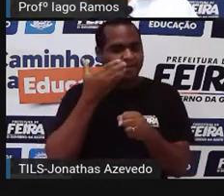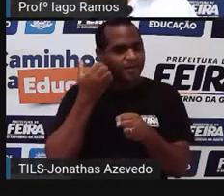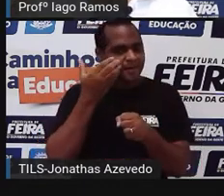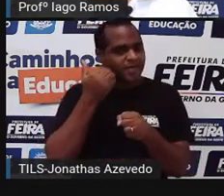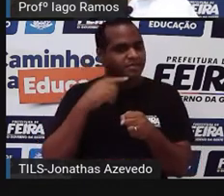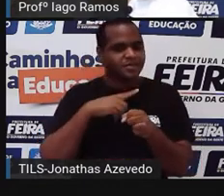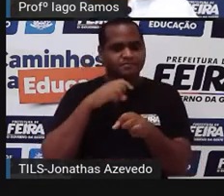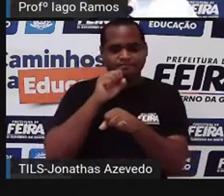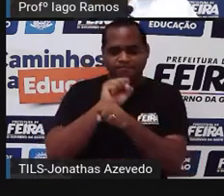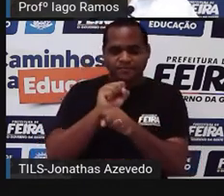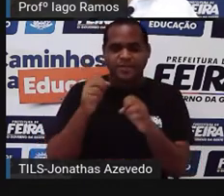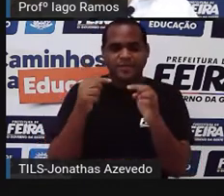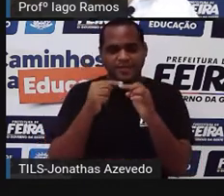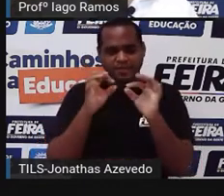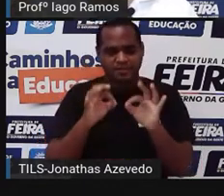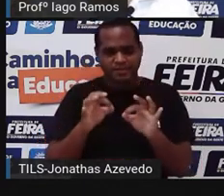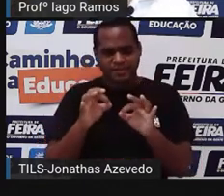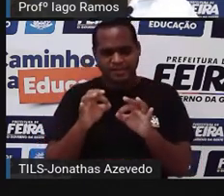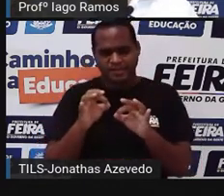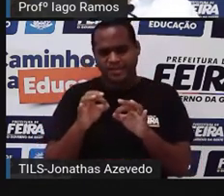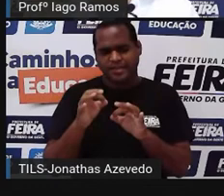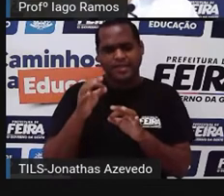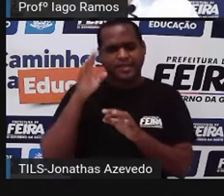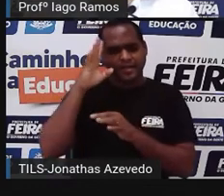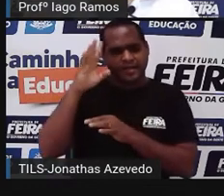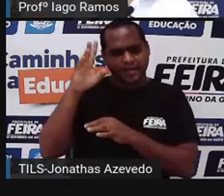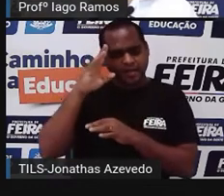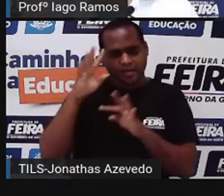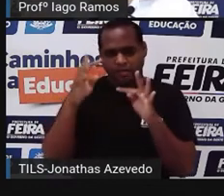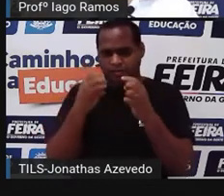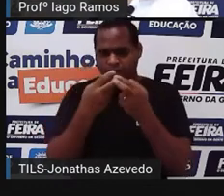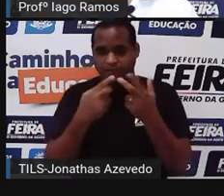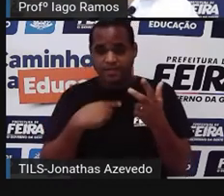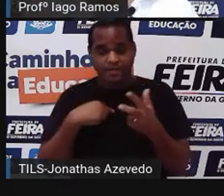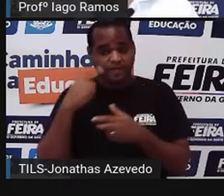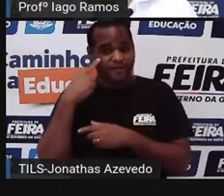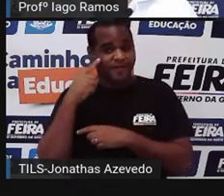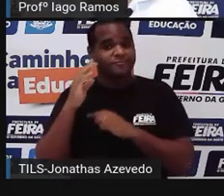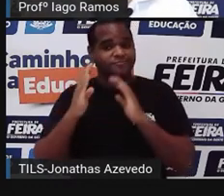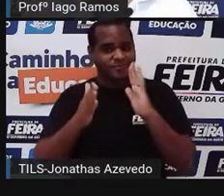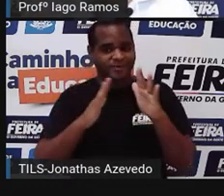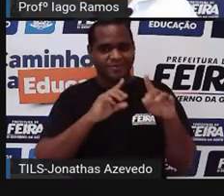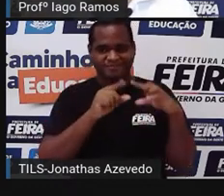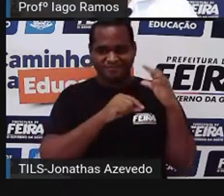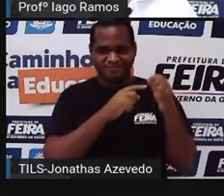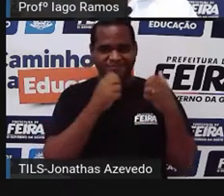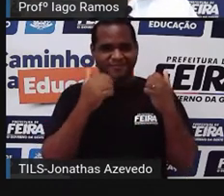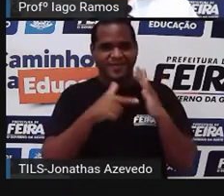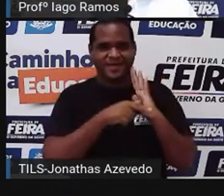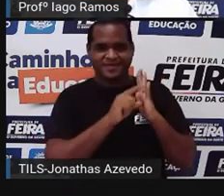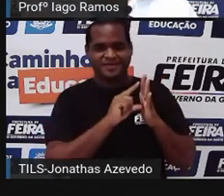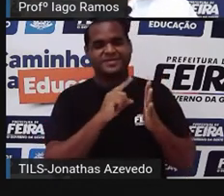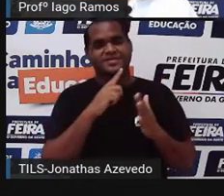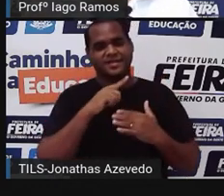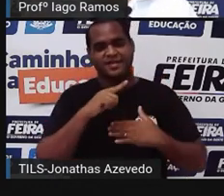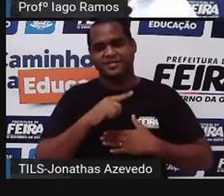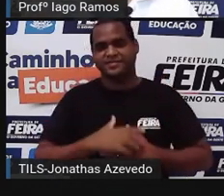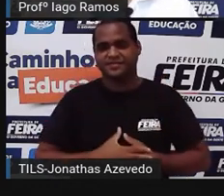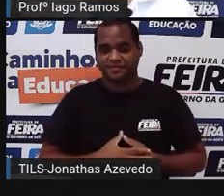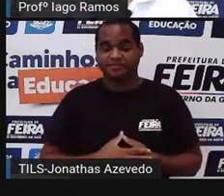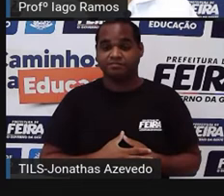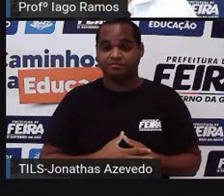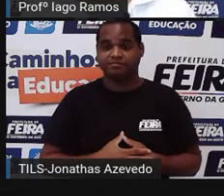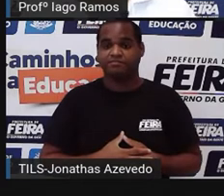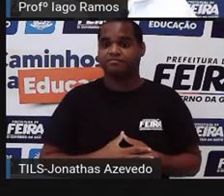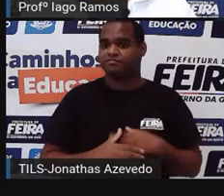semelhança de triângulos tá não dá para a gente ver tudo aqui porque a gente já viu com mais detalhes na aula anterior tá então tá aqui ó